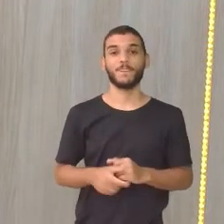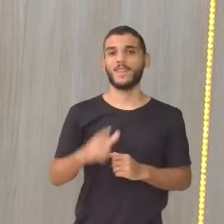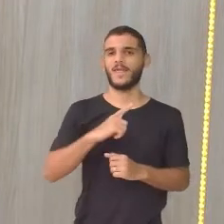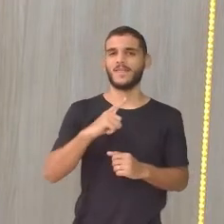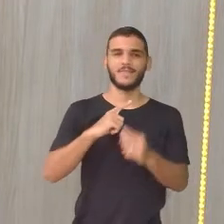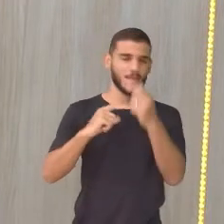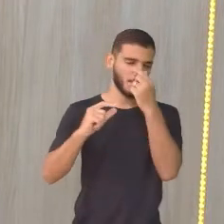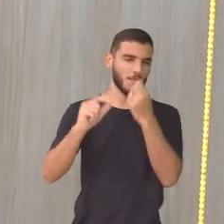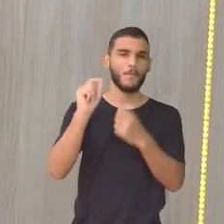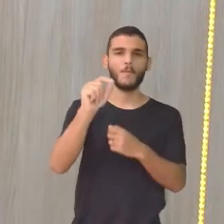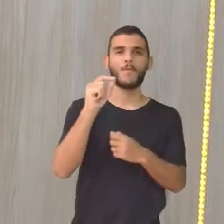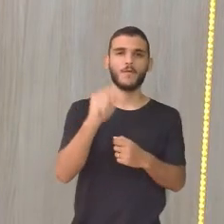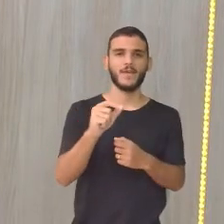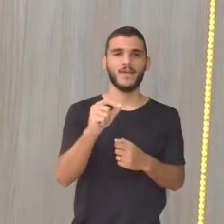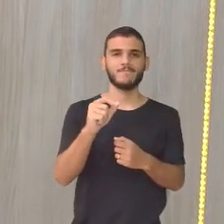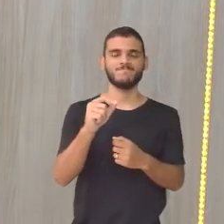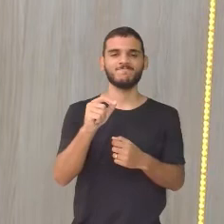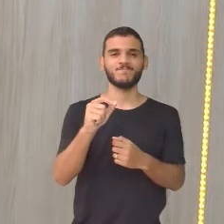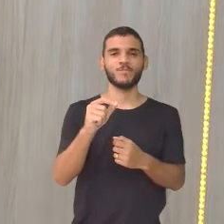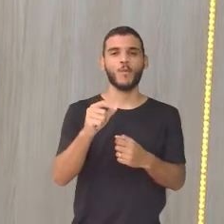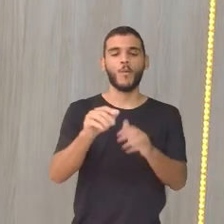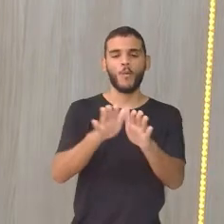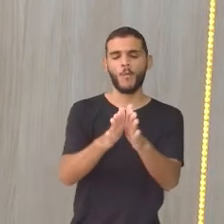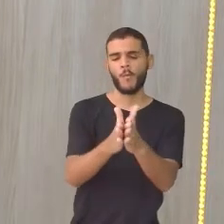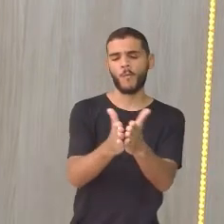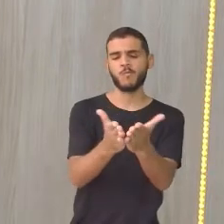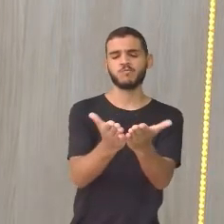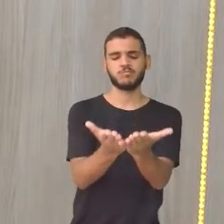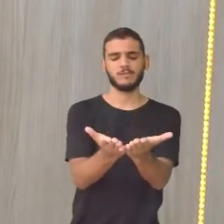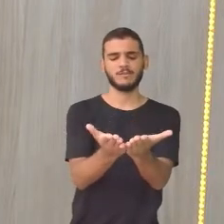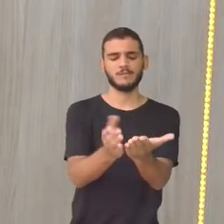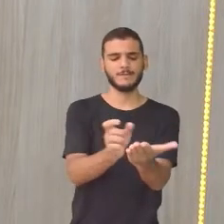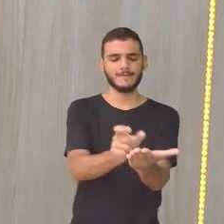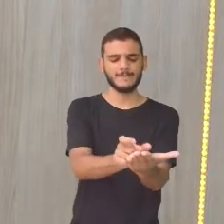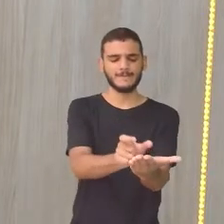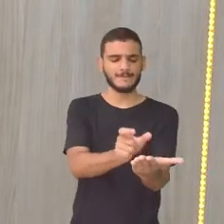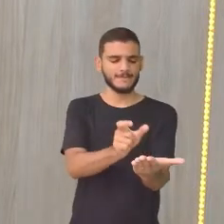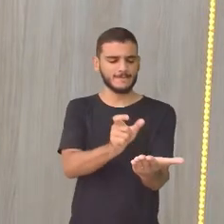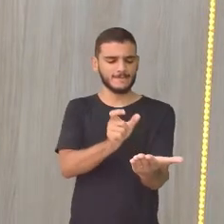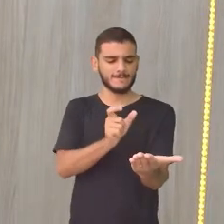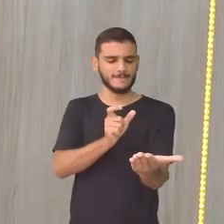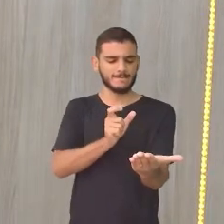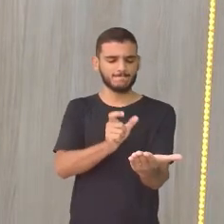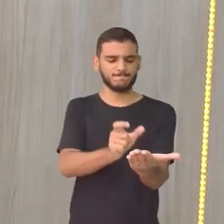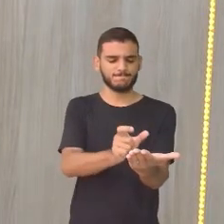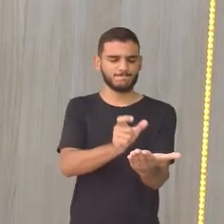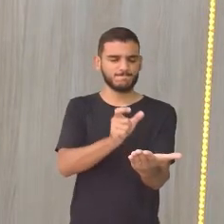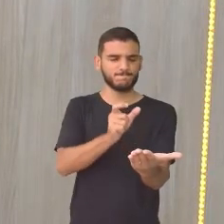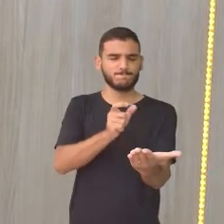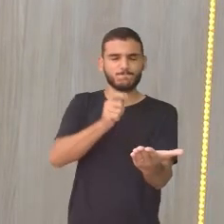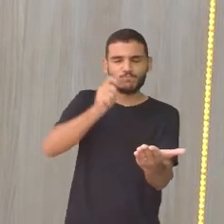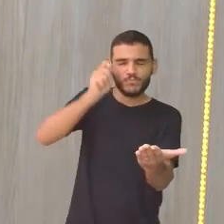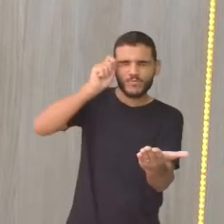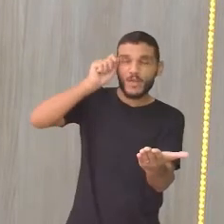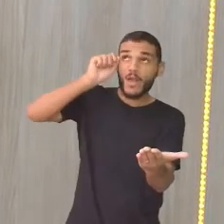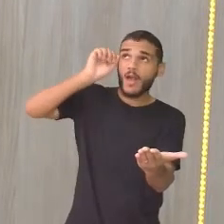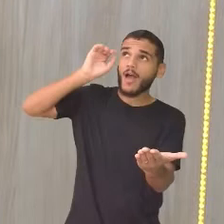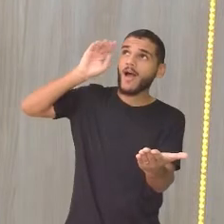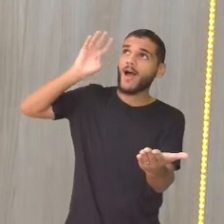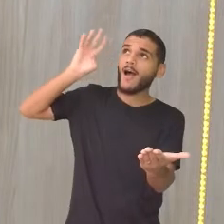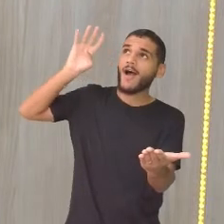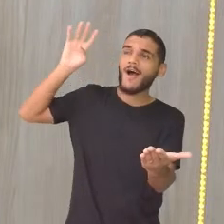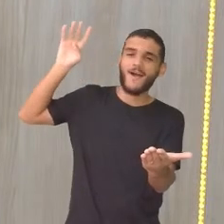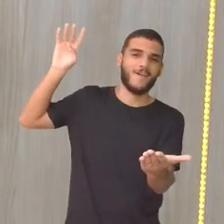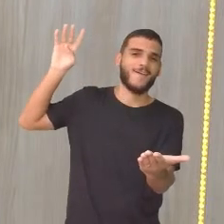vozes do eu lírico, não é? Vozes da nossa imaginação, porque o livro,